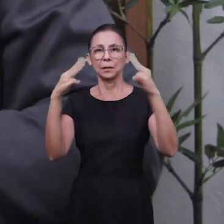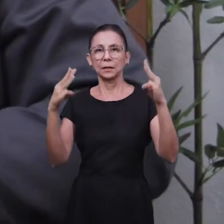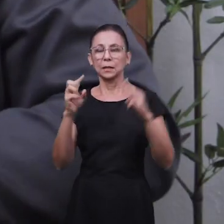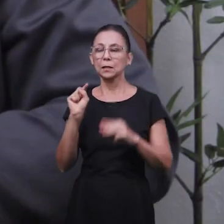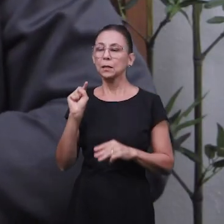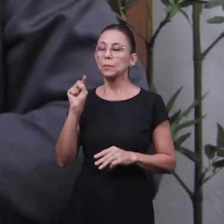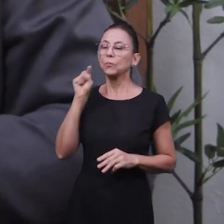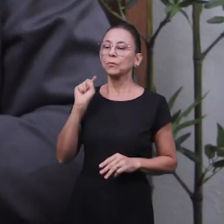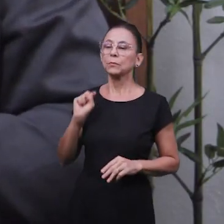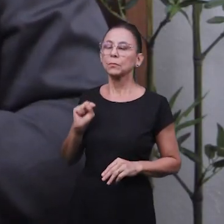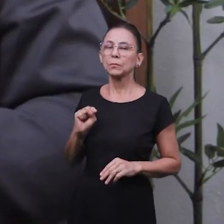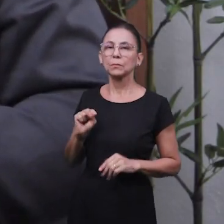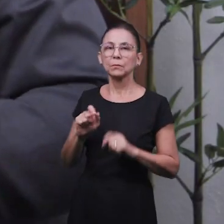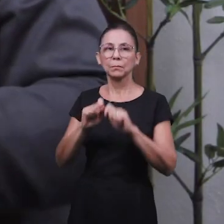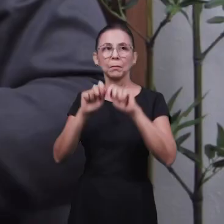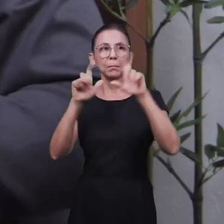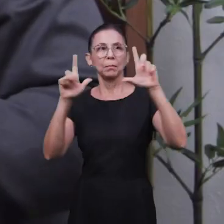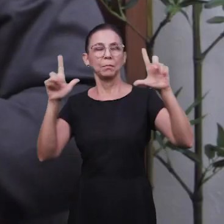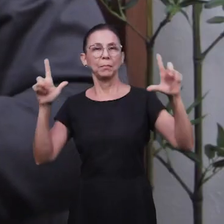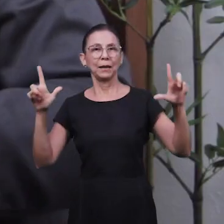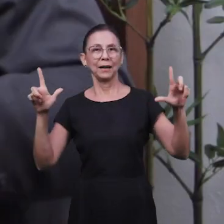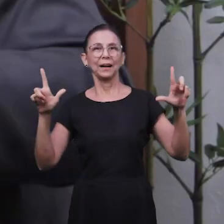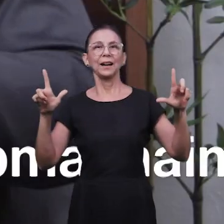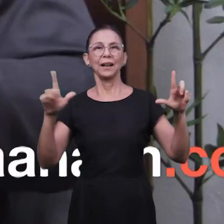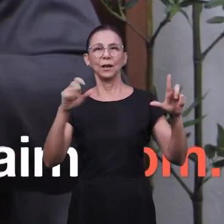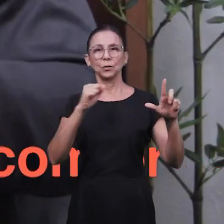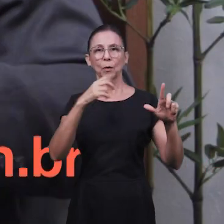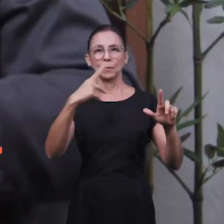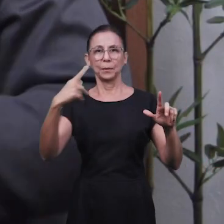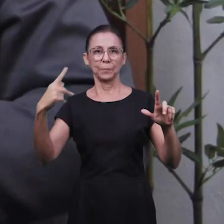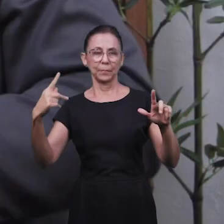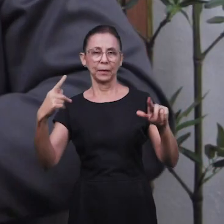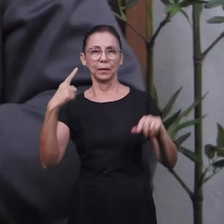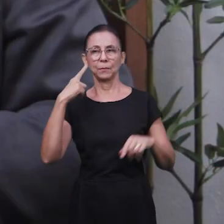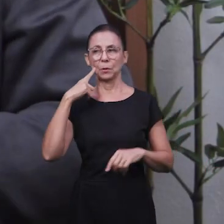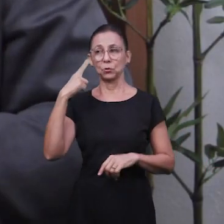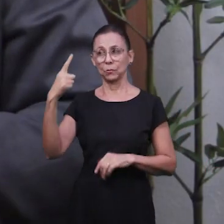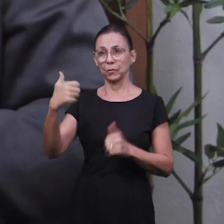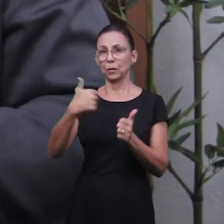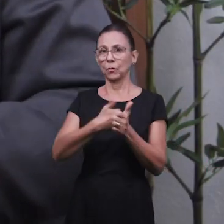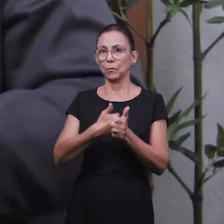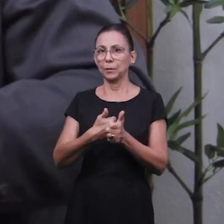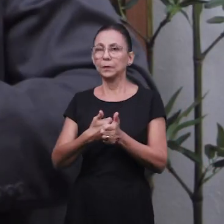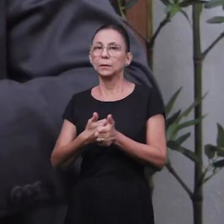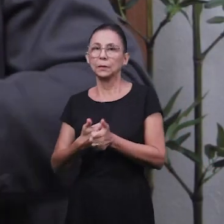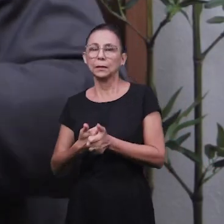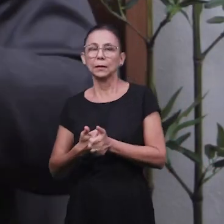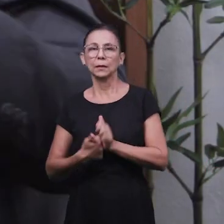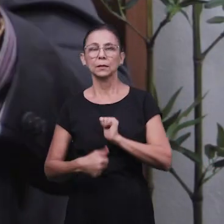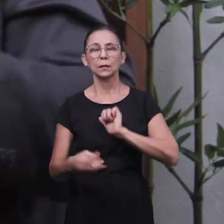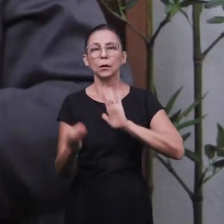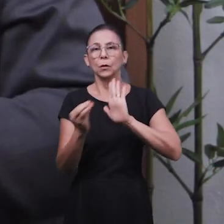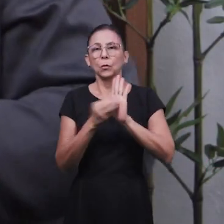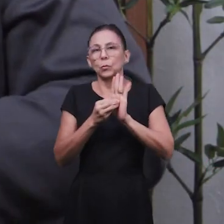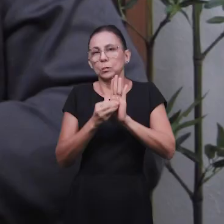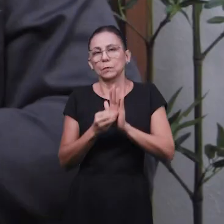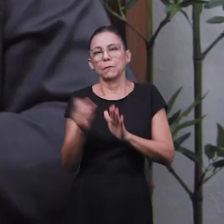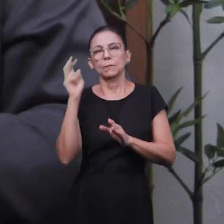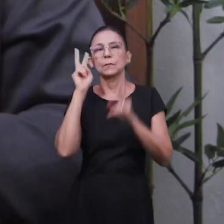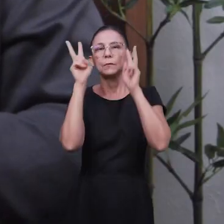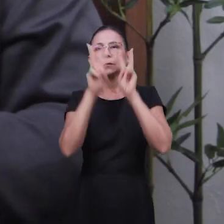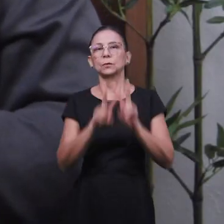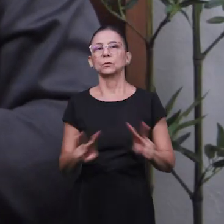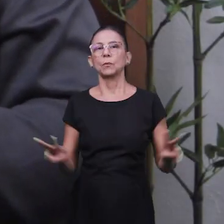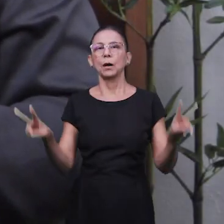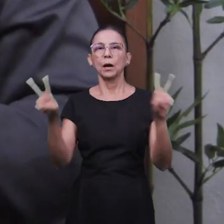Conversas Bíblicas no nosso aplicativo. Você pode nos ver, acompanhar aqui. A gente está fazendo um conteúdo audiovisual para